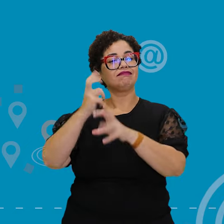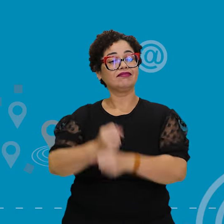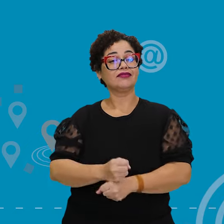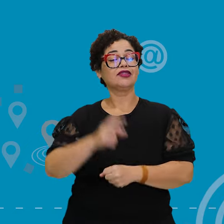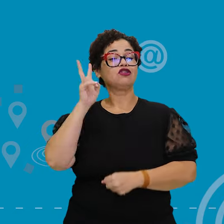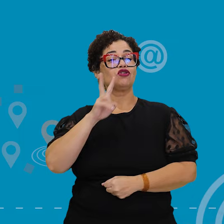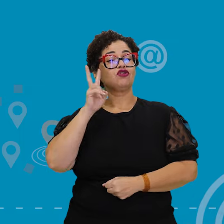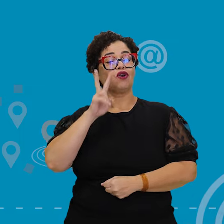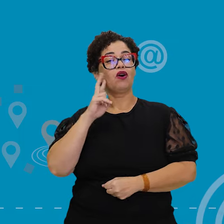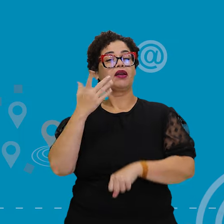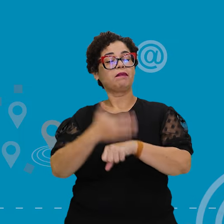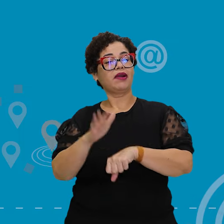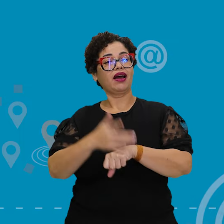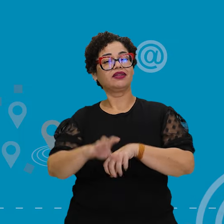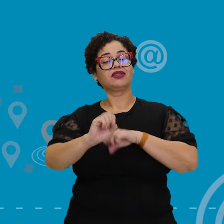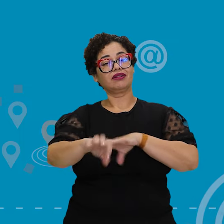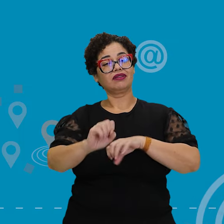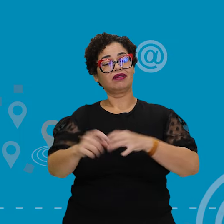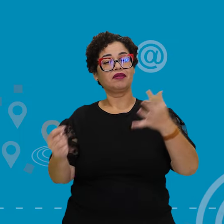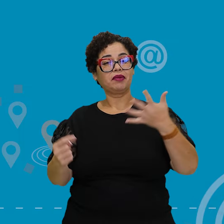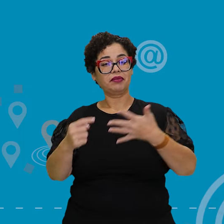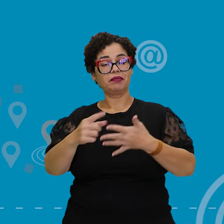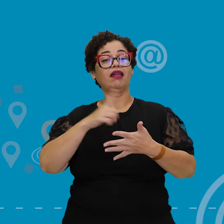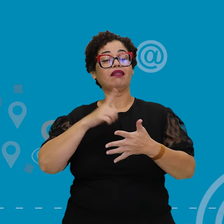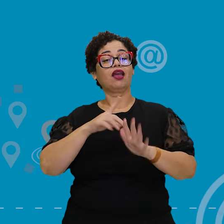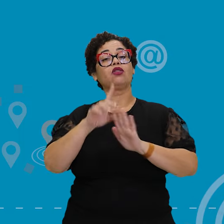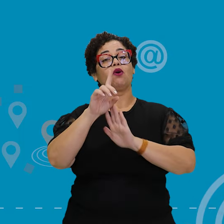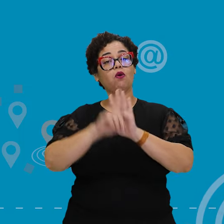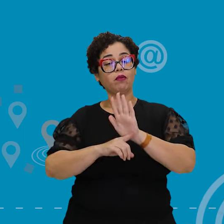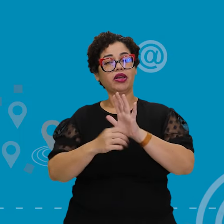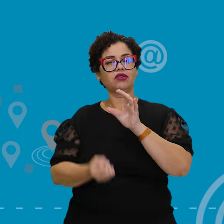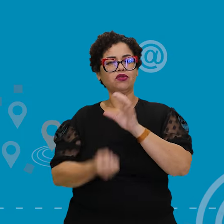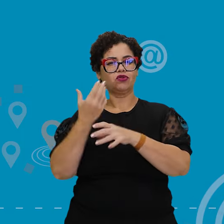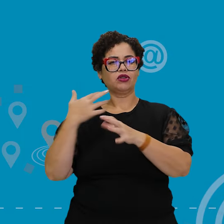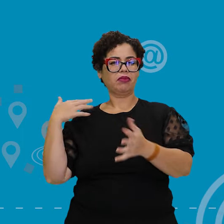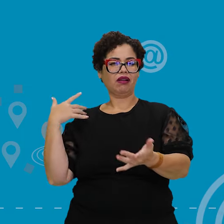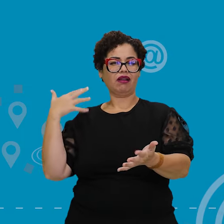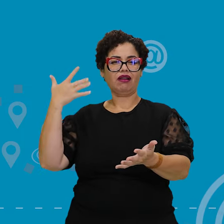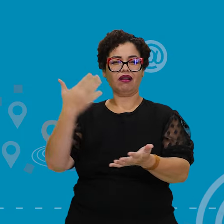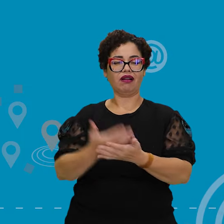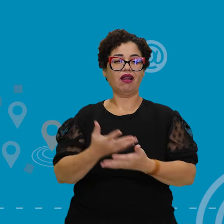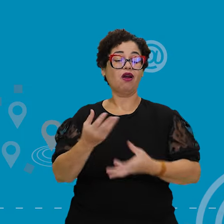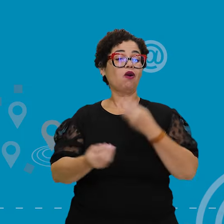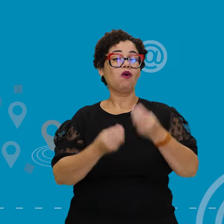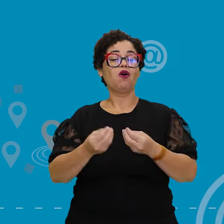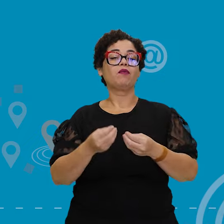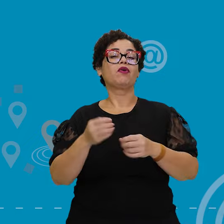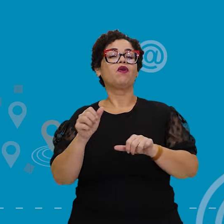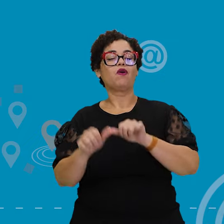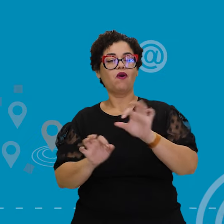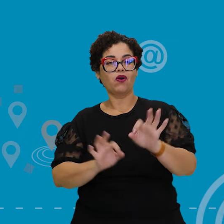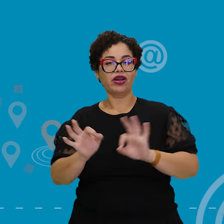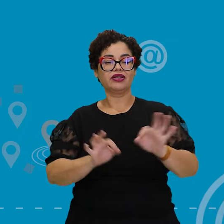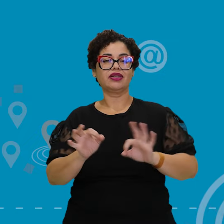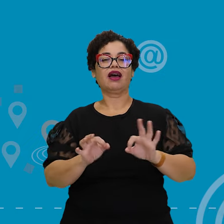faz uma retomada histórica da caminhada dessa prática, citando os documentos que surgiram e